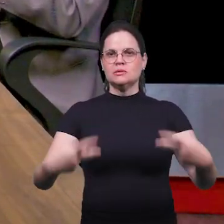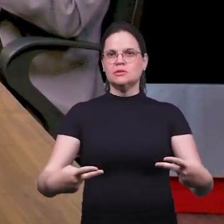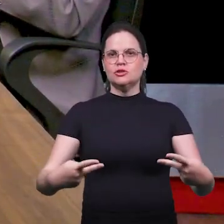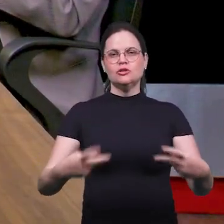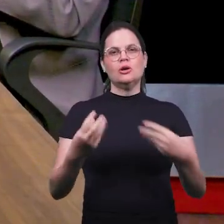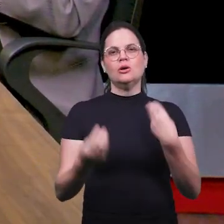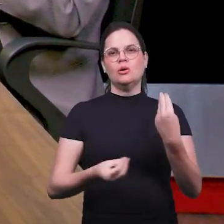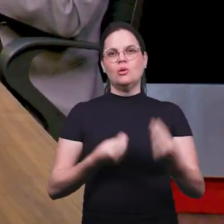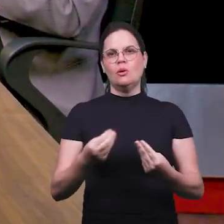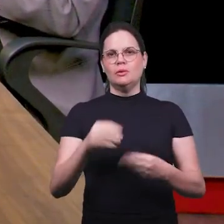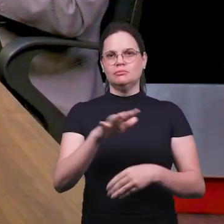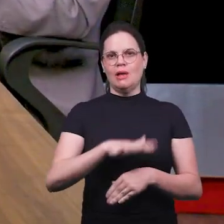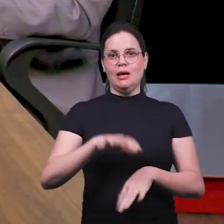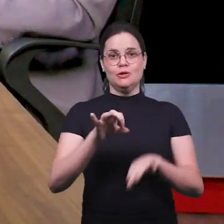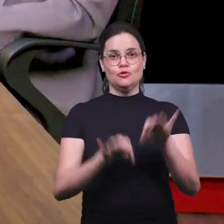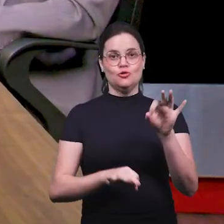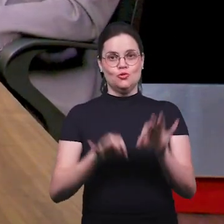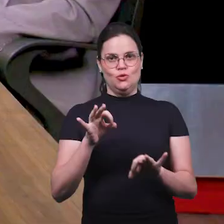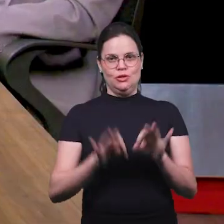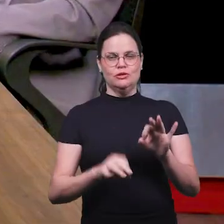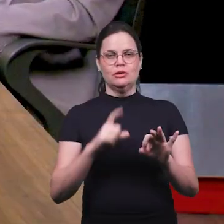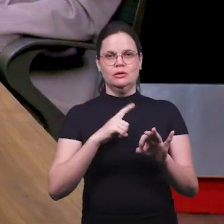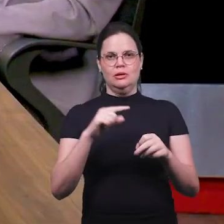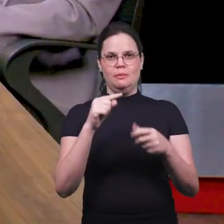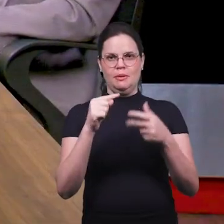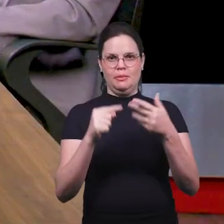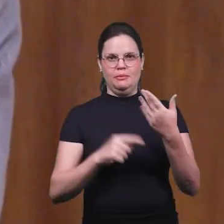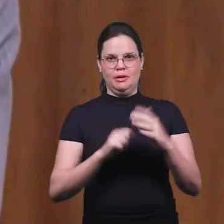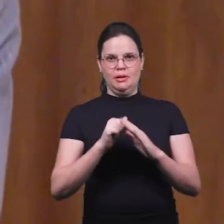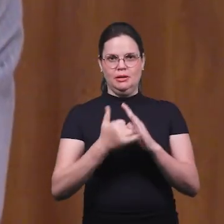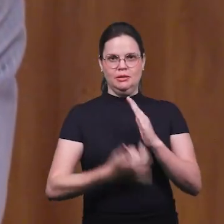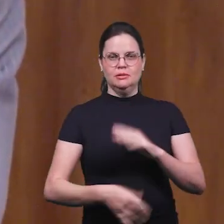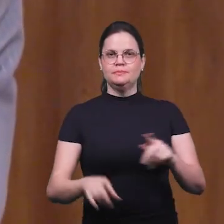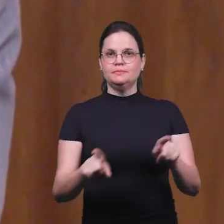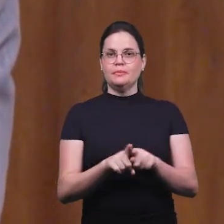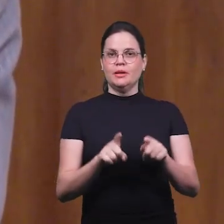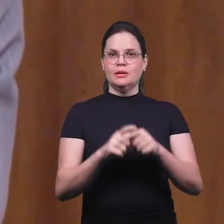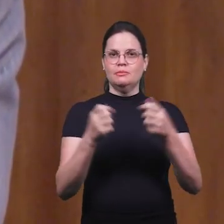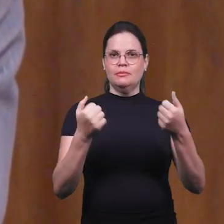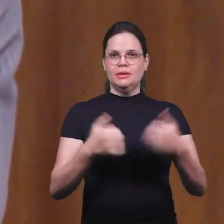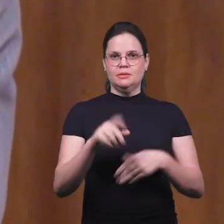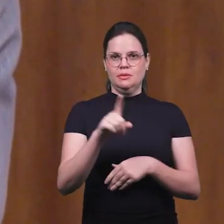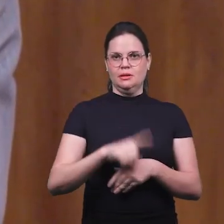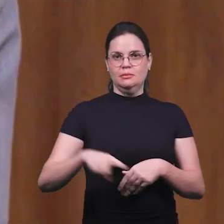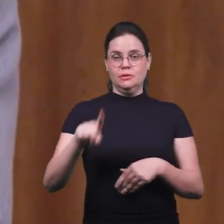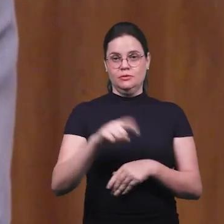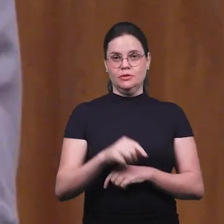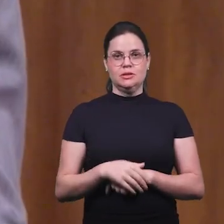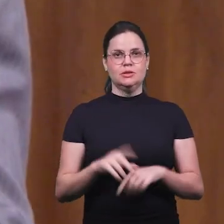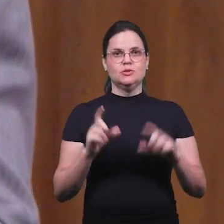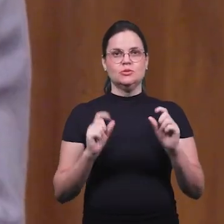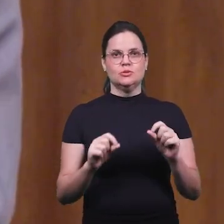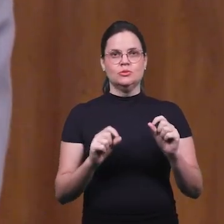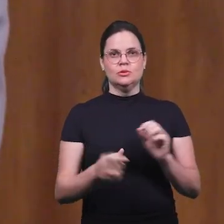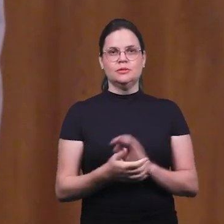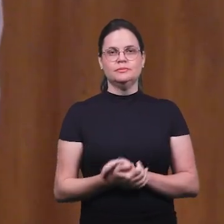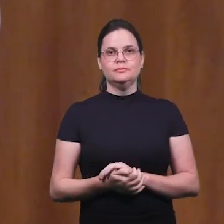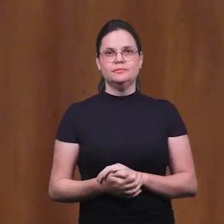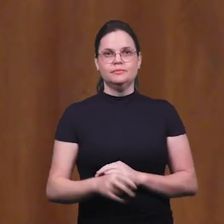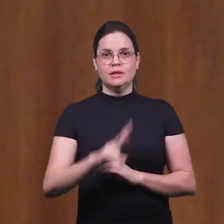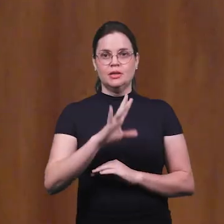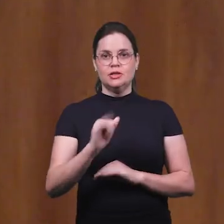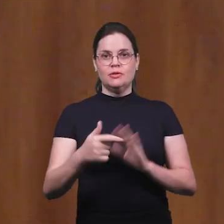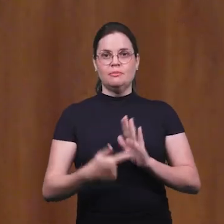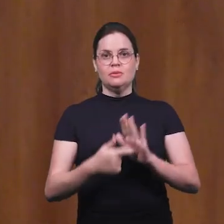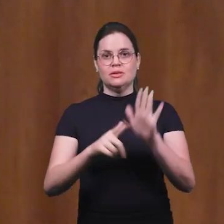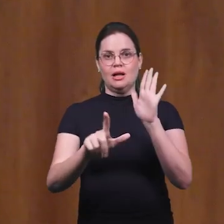elementos jurídicos aqui, e aproveitando até a oportunidade para explicar para aqueles que estão nos assistindo que nós vamos levar em consideração aqui a